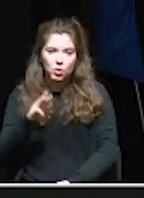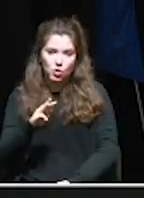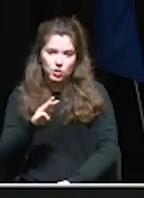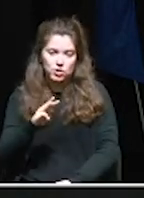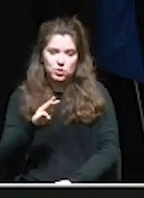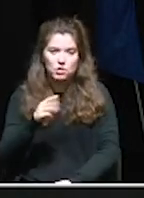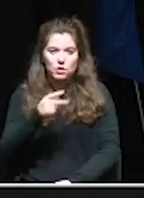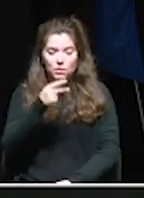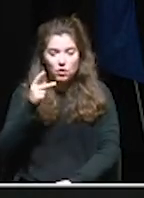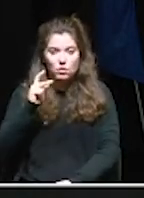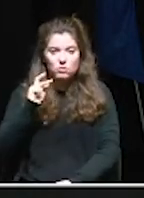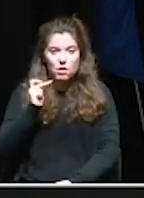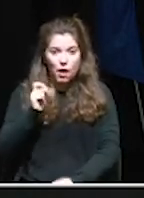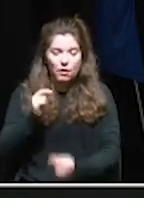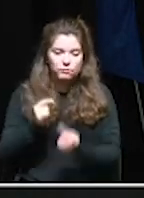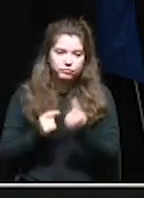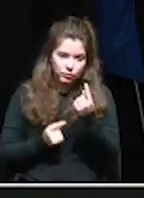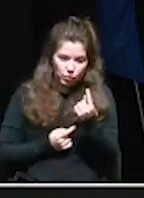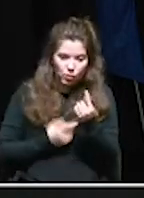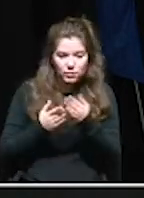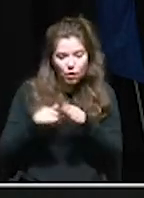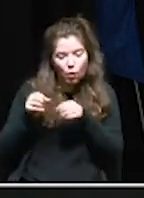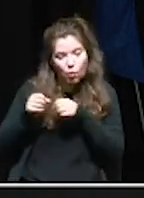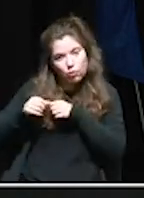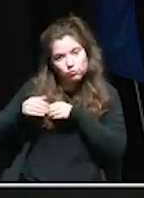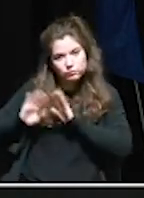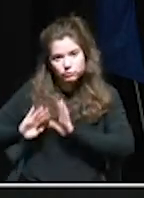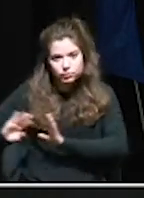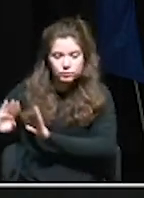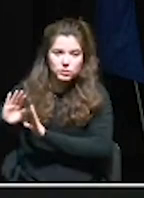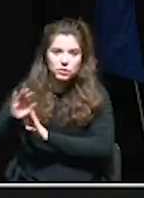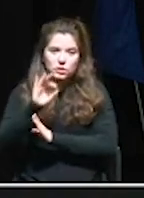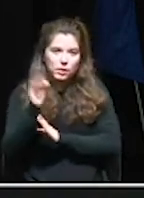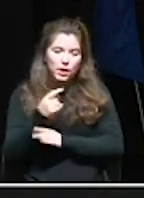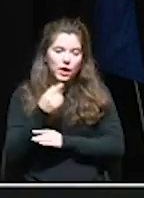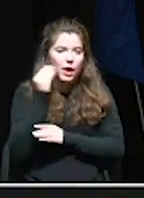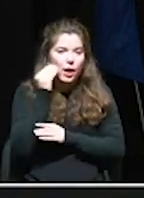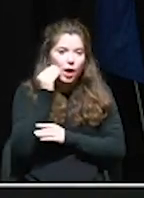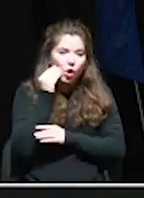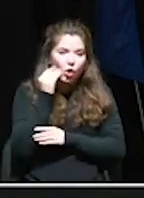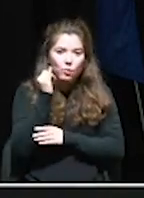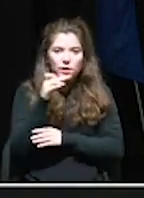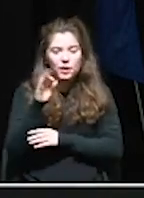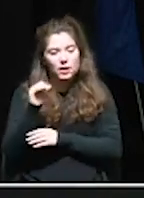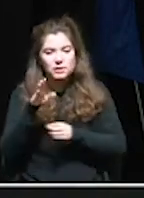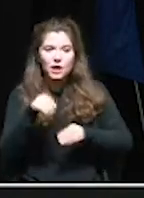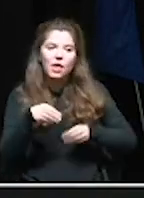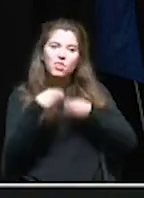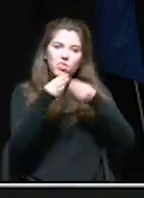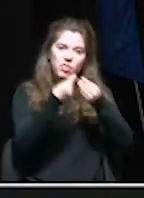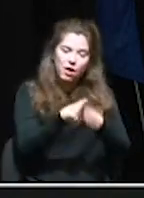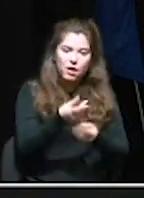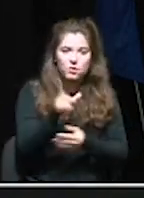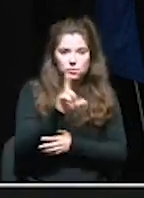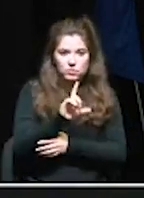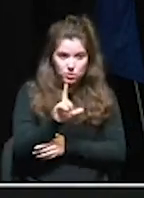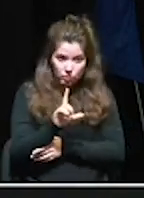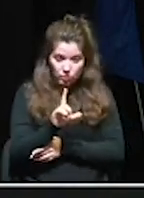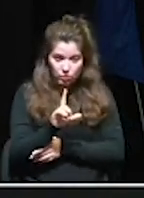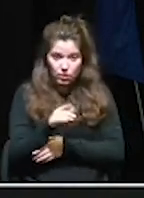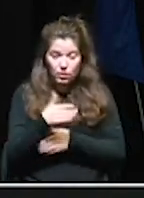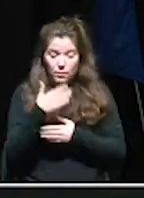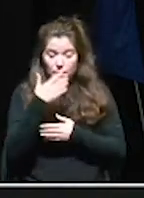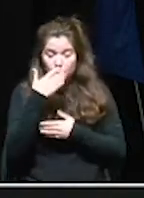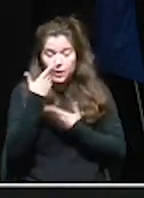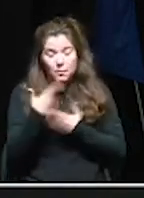anuais. Este abdicar da receita é apresentado por Carlos Moedas como uma devolução do IRS aos lisboetas. Mas não é uma devolução